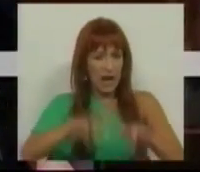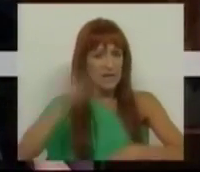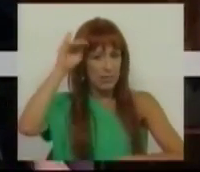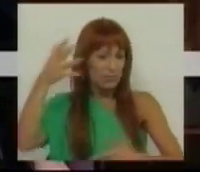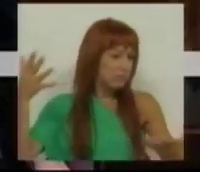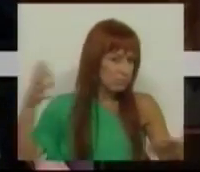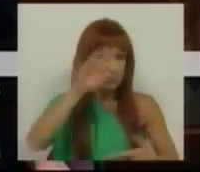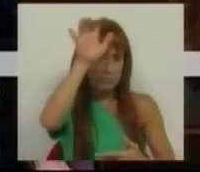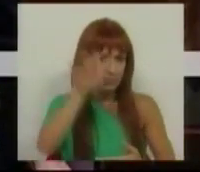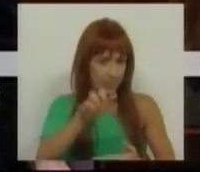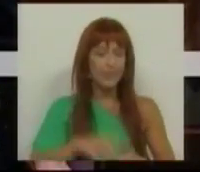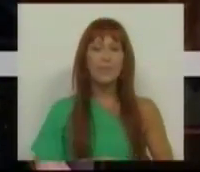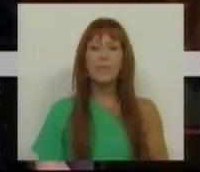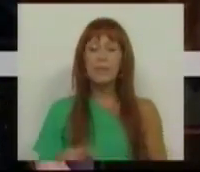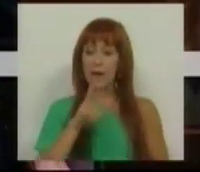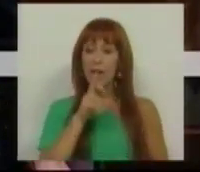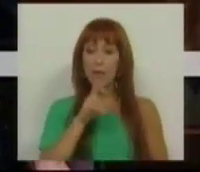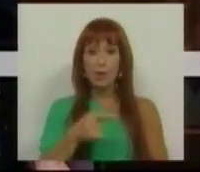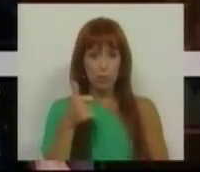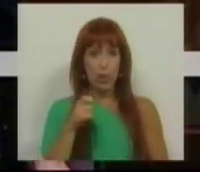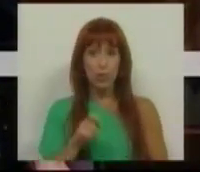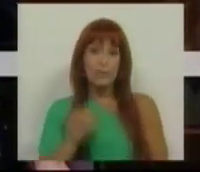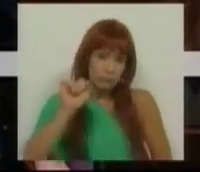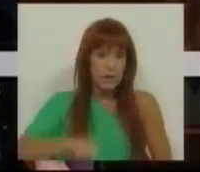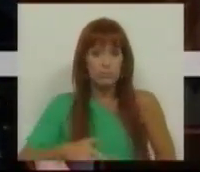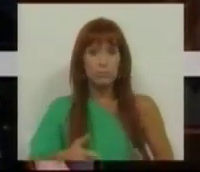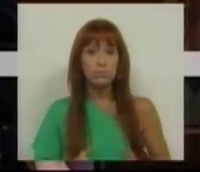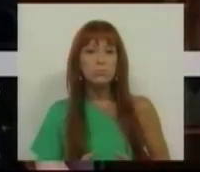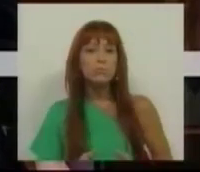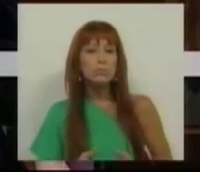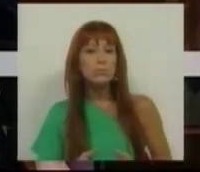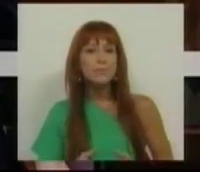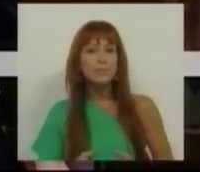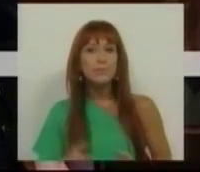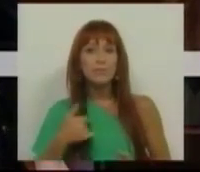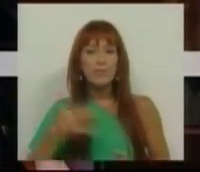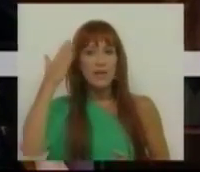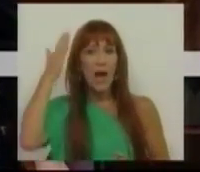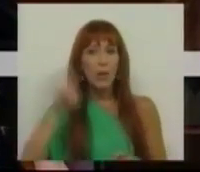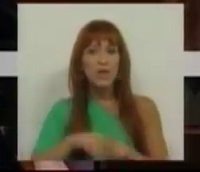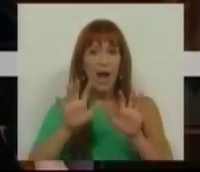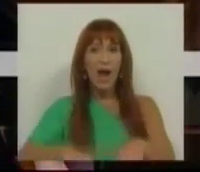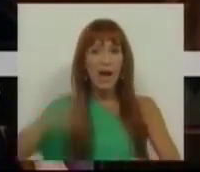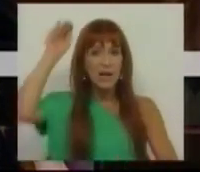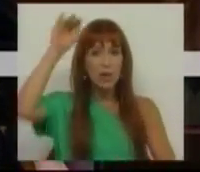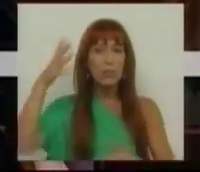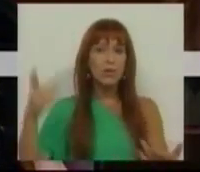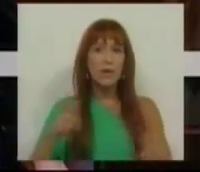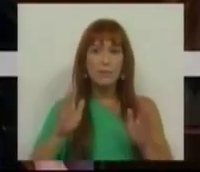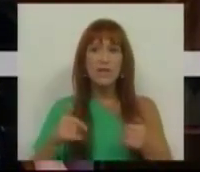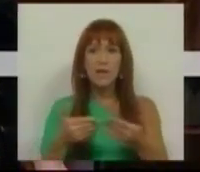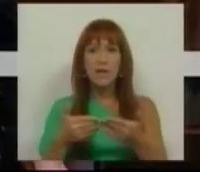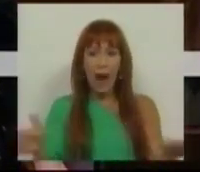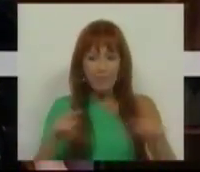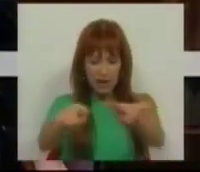Assembleia da República? E a resposta do Bloco de Esquerda é que sim. Nós entendemos que a Assembleia da República deve